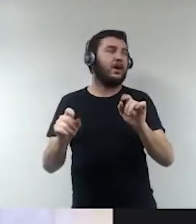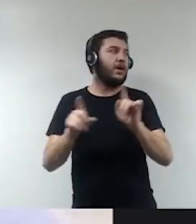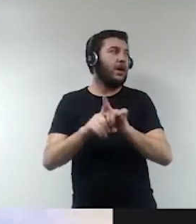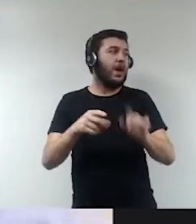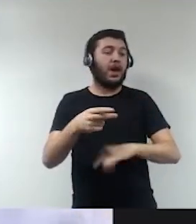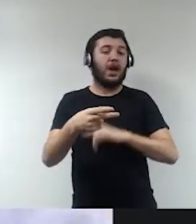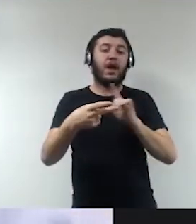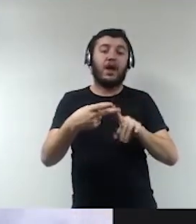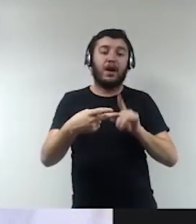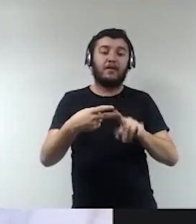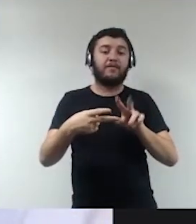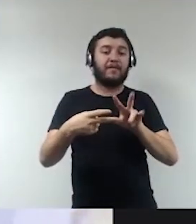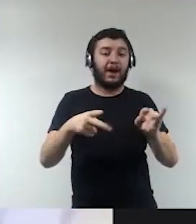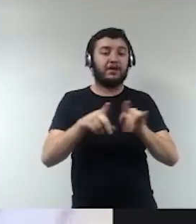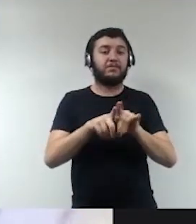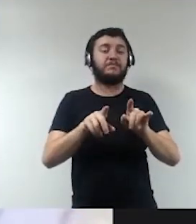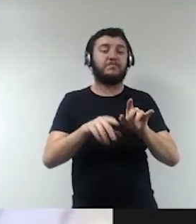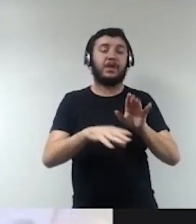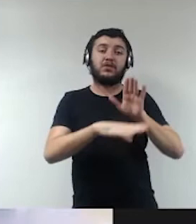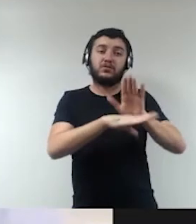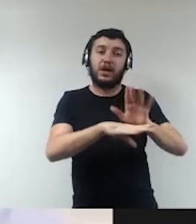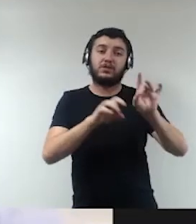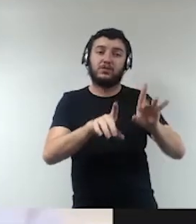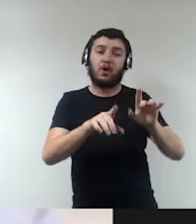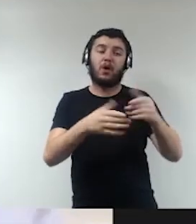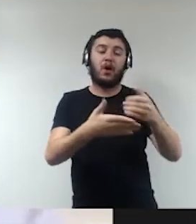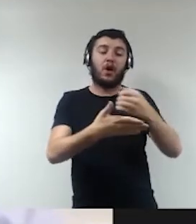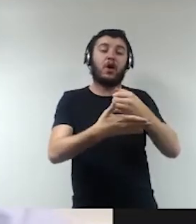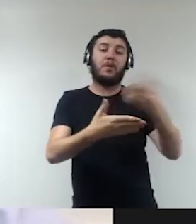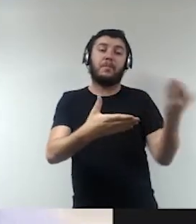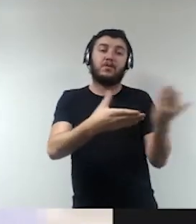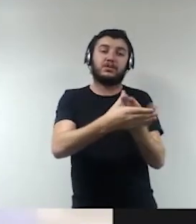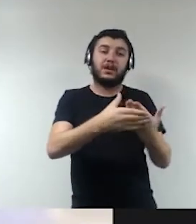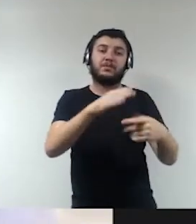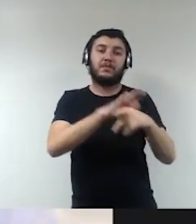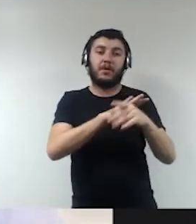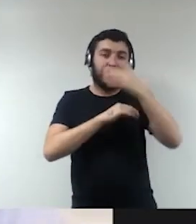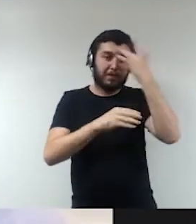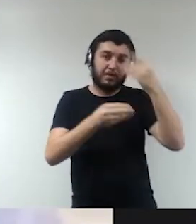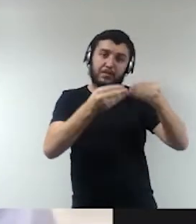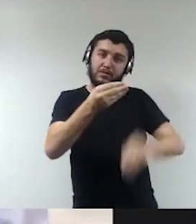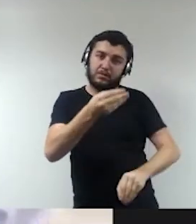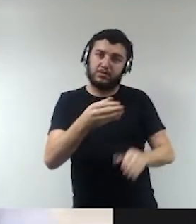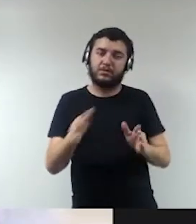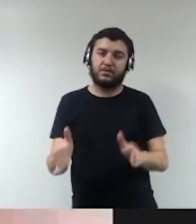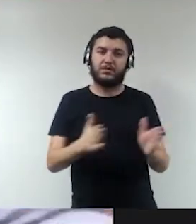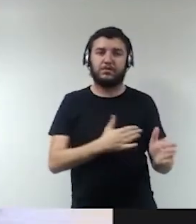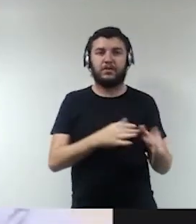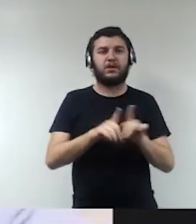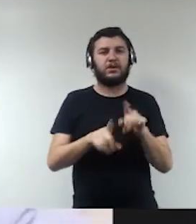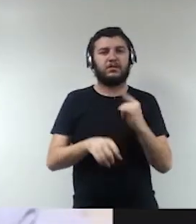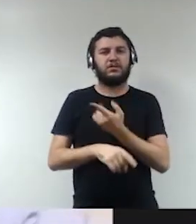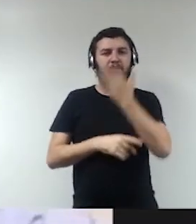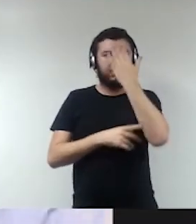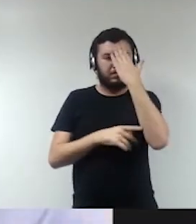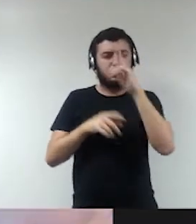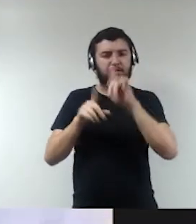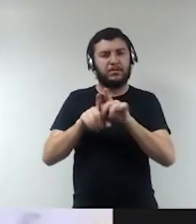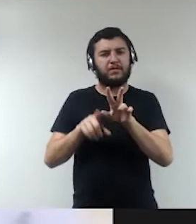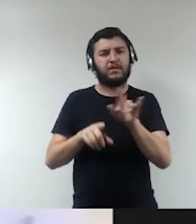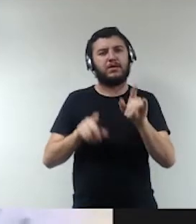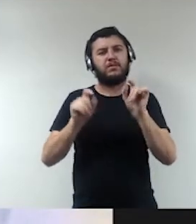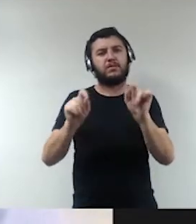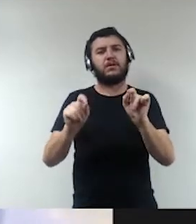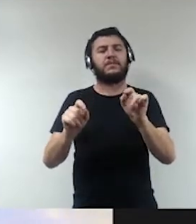Além disso, é um contrato judicial multilateral, muito diferente de uma relação jurídica entre duas partes. Eu posso ter